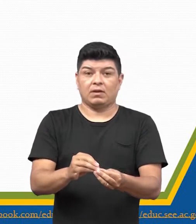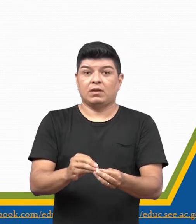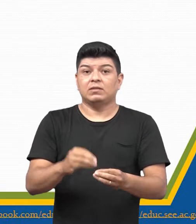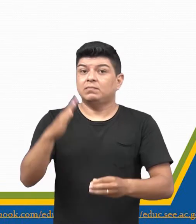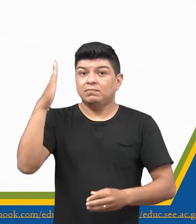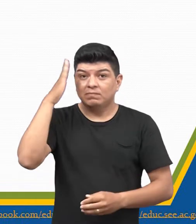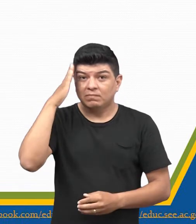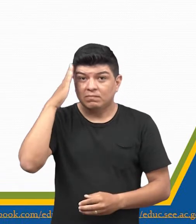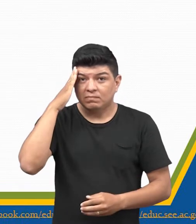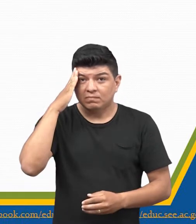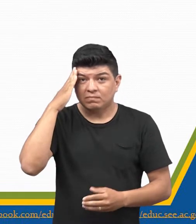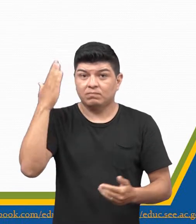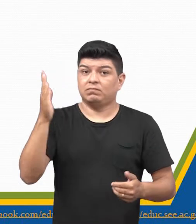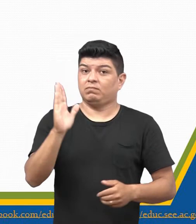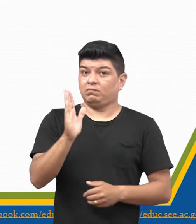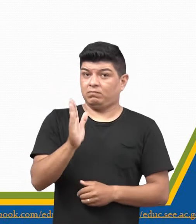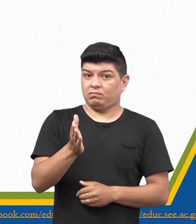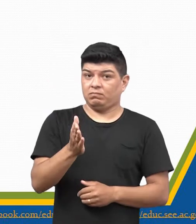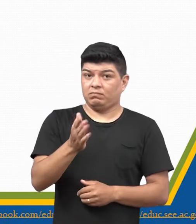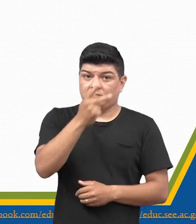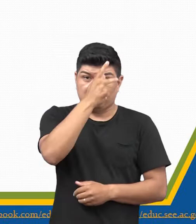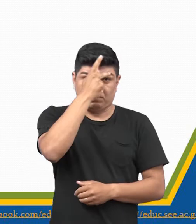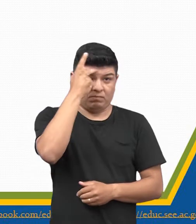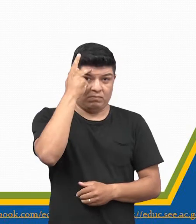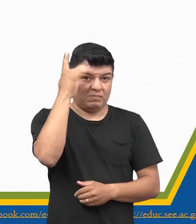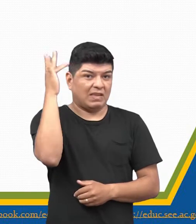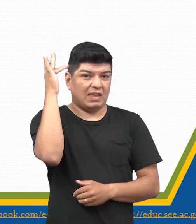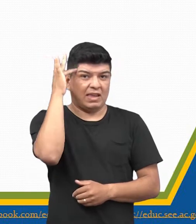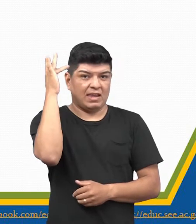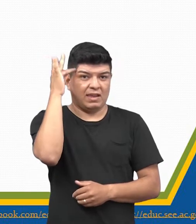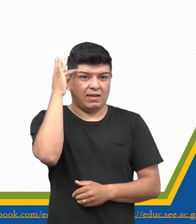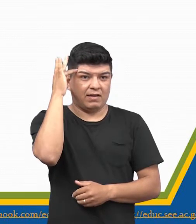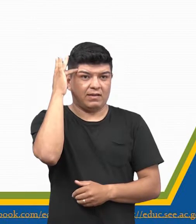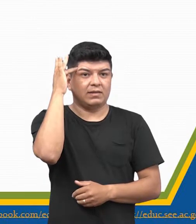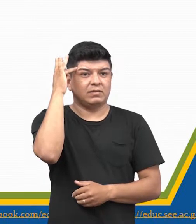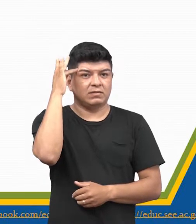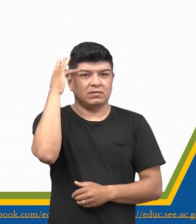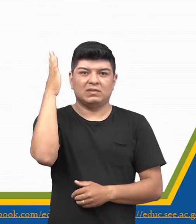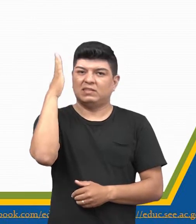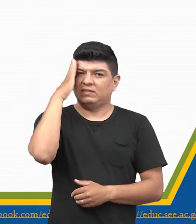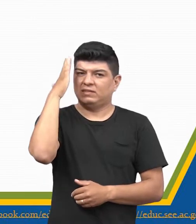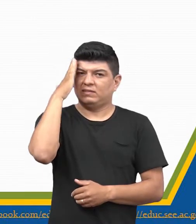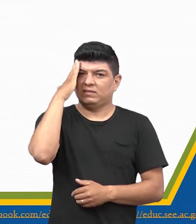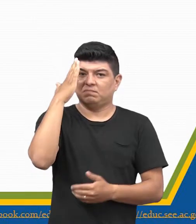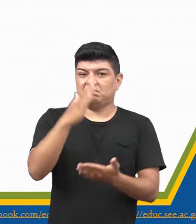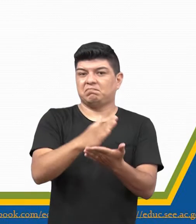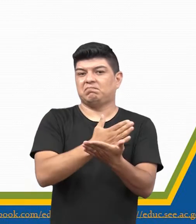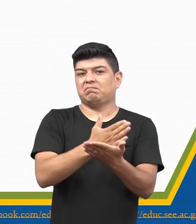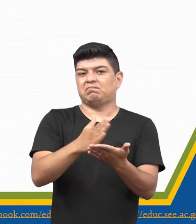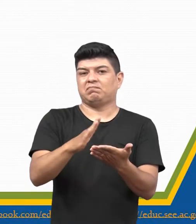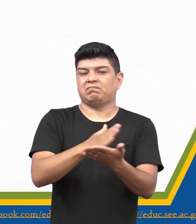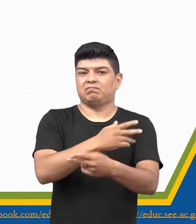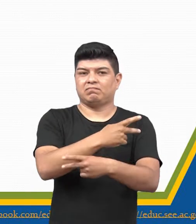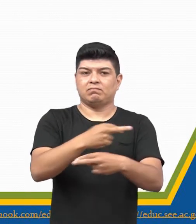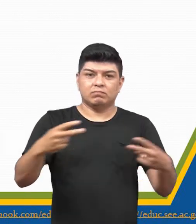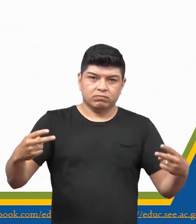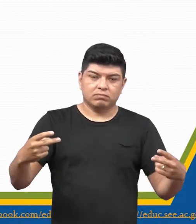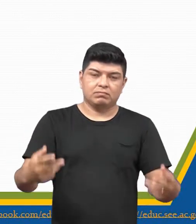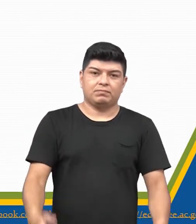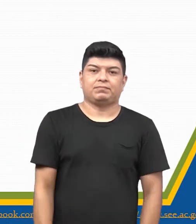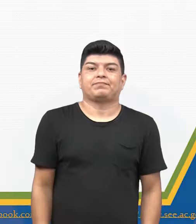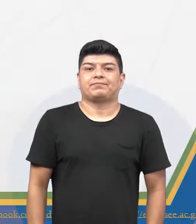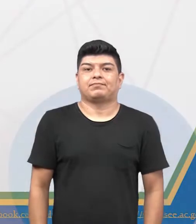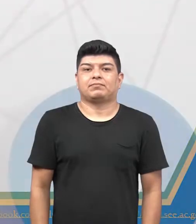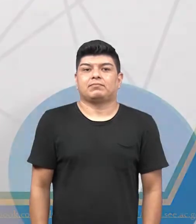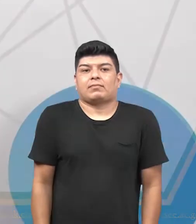coloca em vantagem sobre aqueles que acham que sabem alguma coisa. Então,